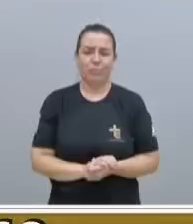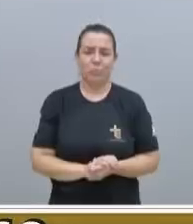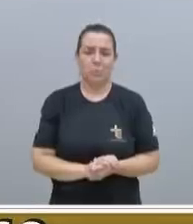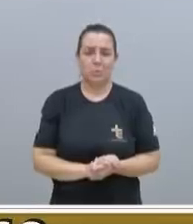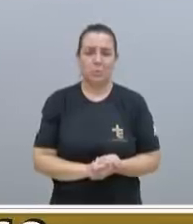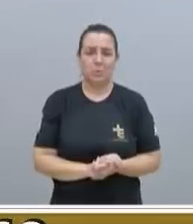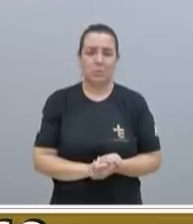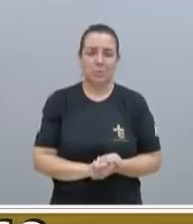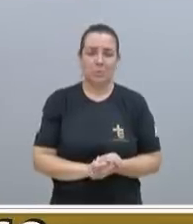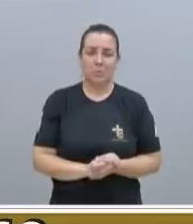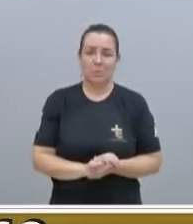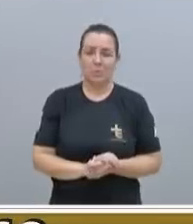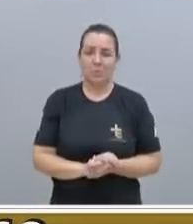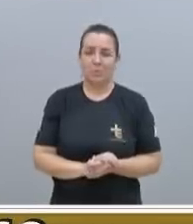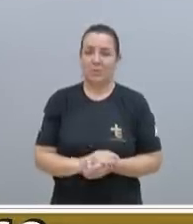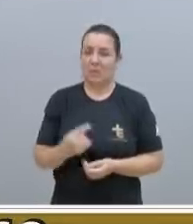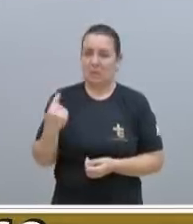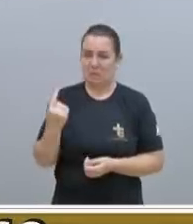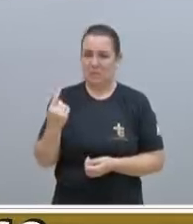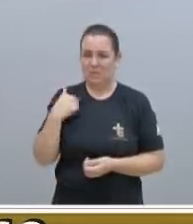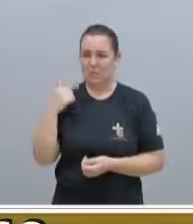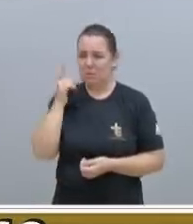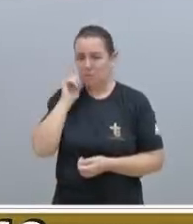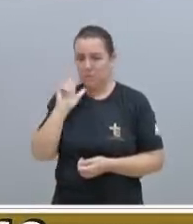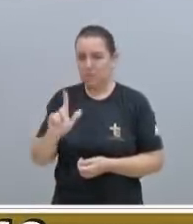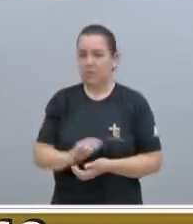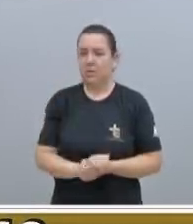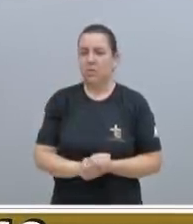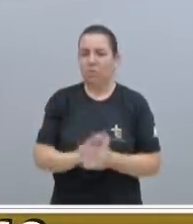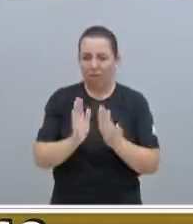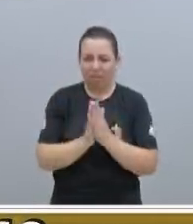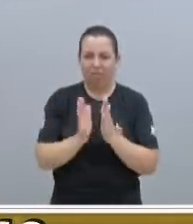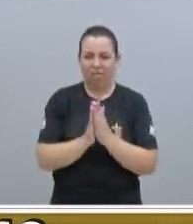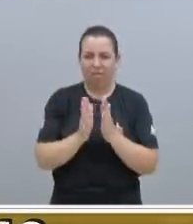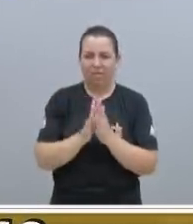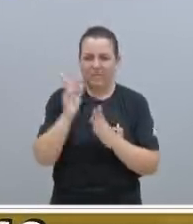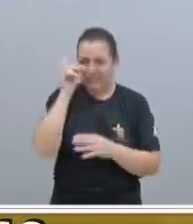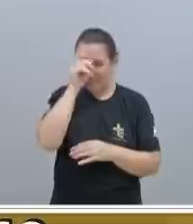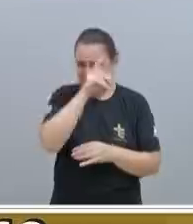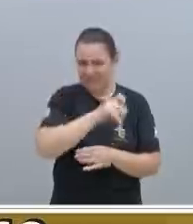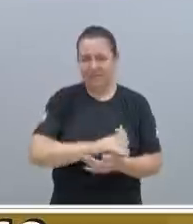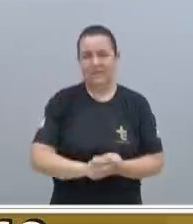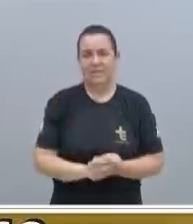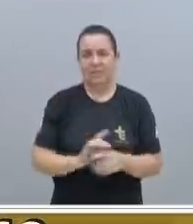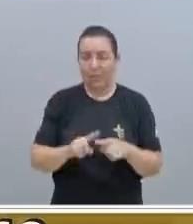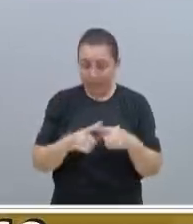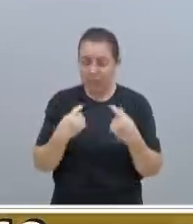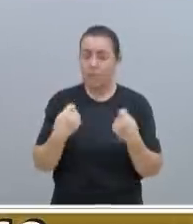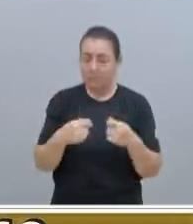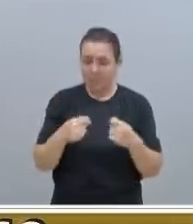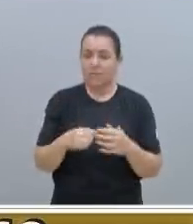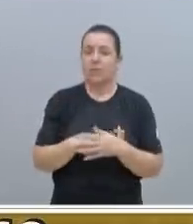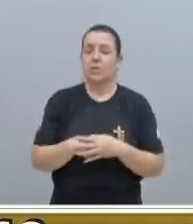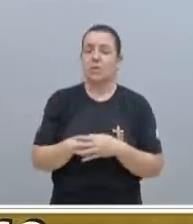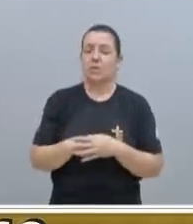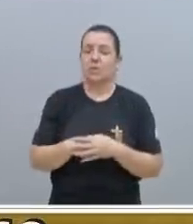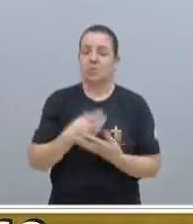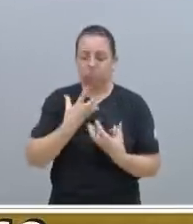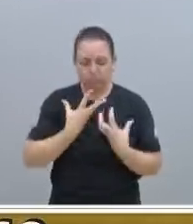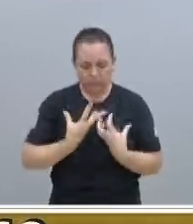sozinho não posso alcançado e rezar me sustenta tô cansado de esperar